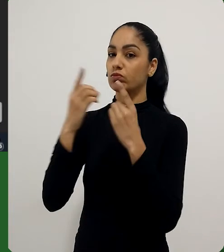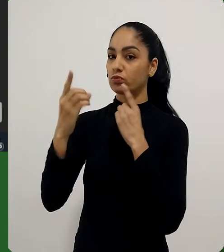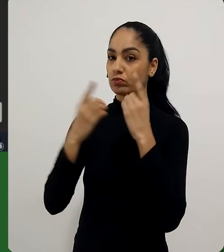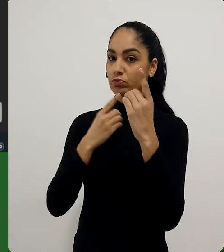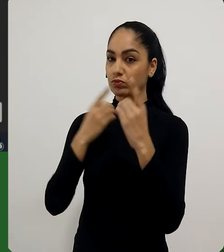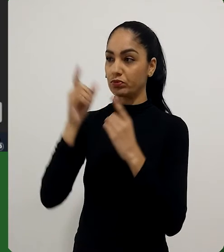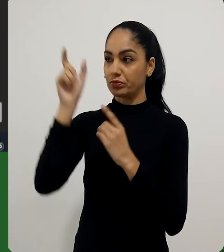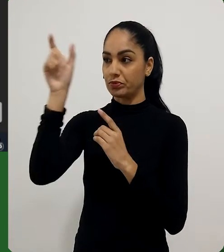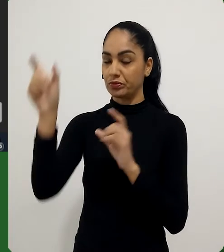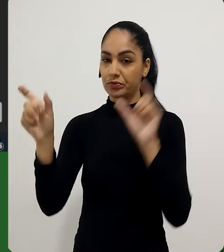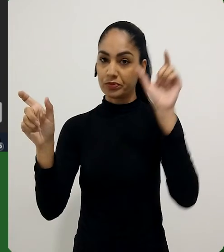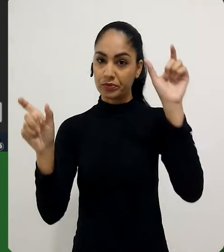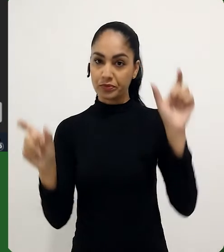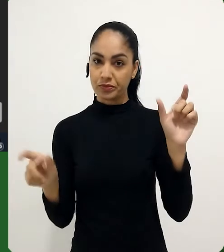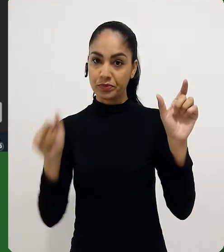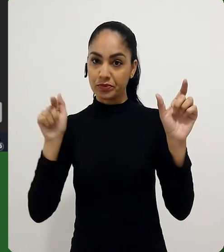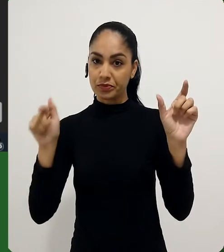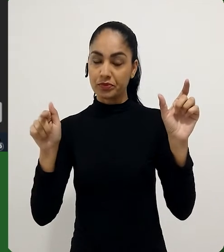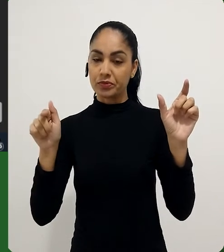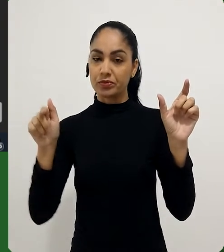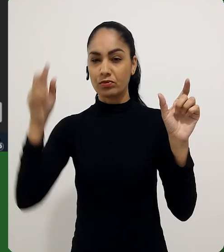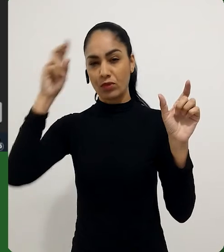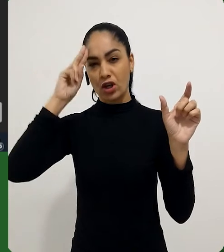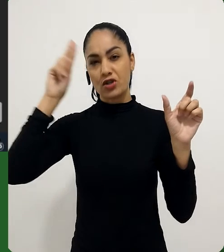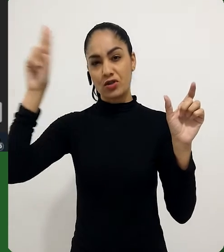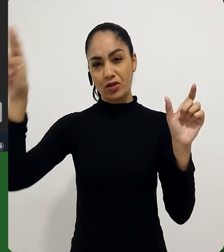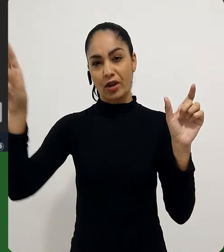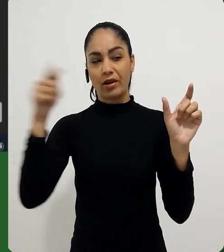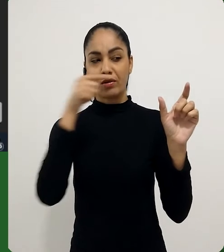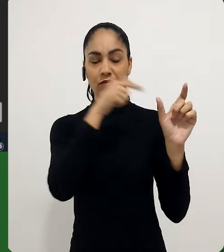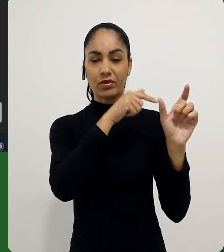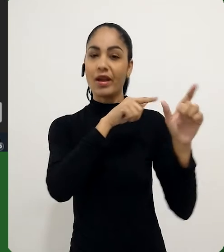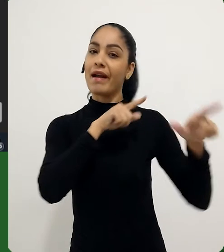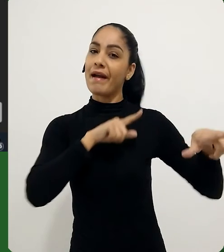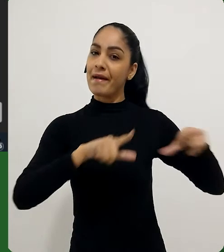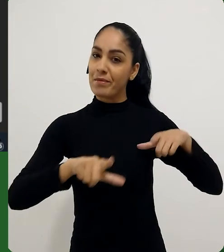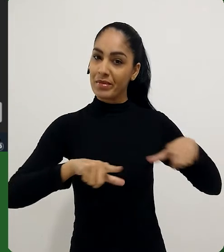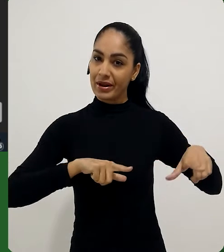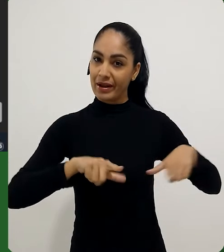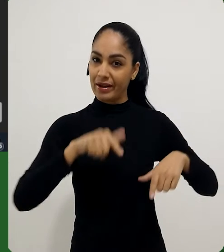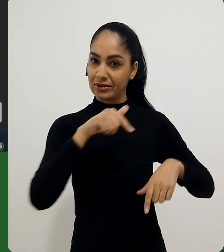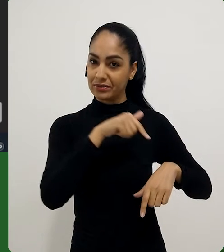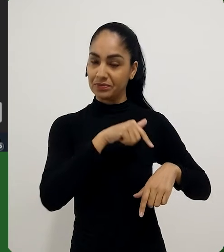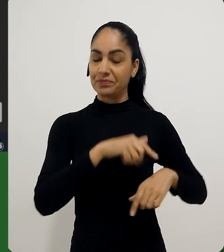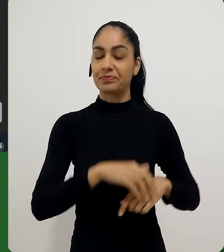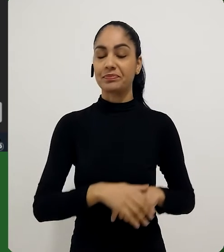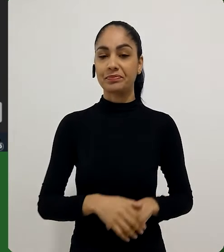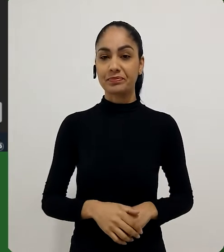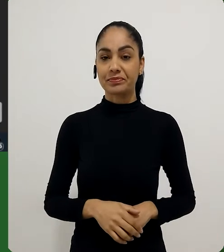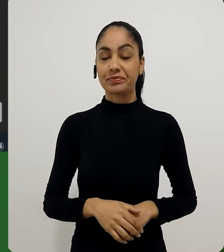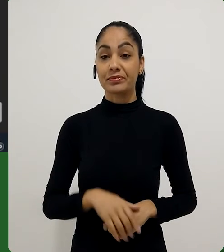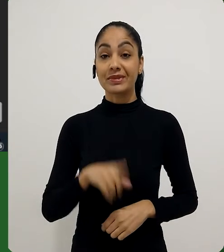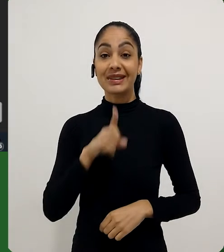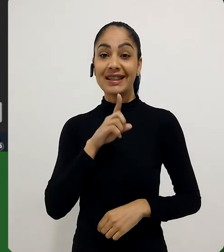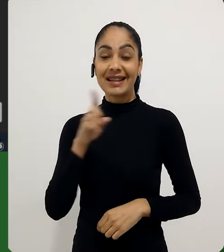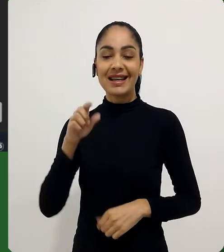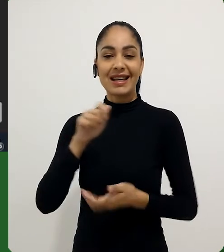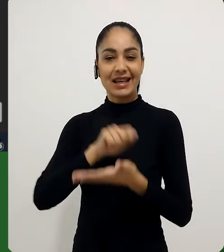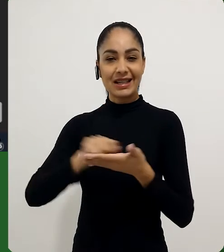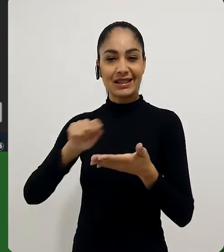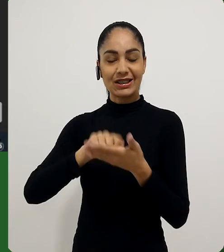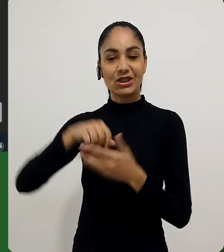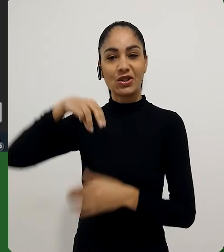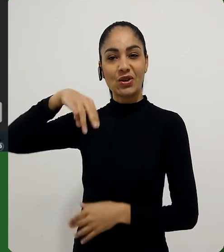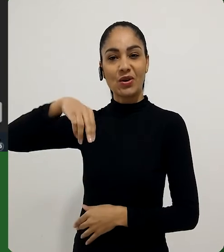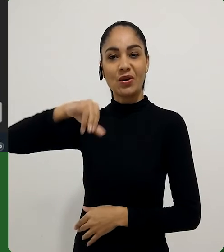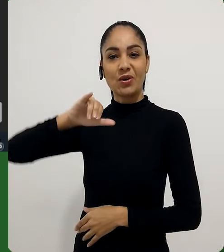temos aqui um diálogo entre uma patroa e a sua empregada,